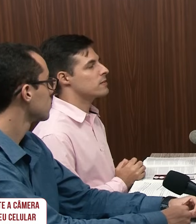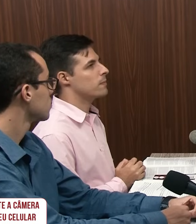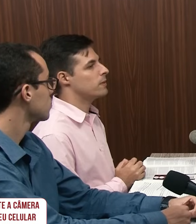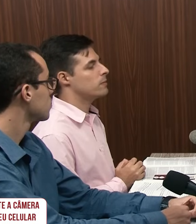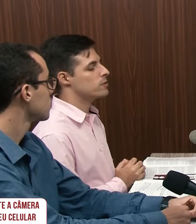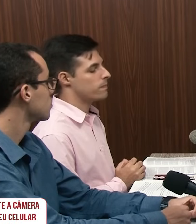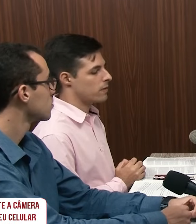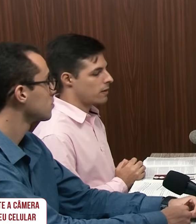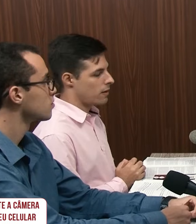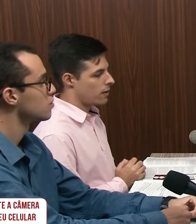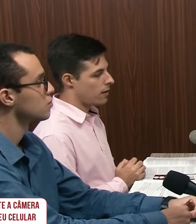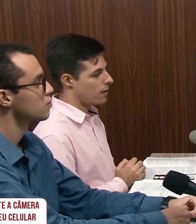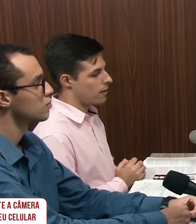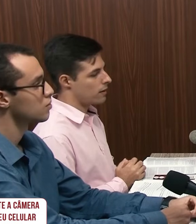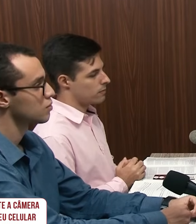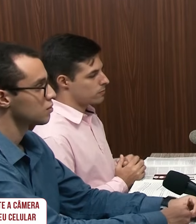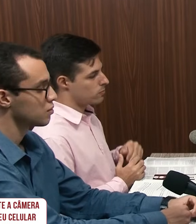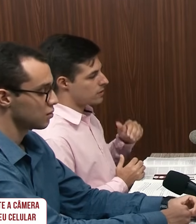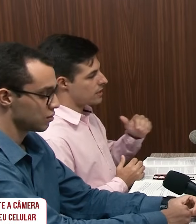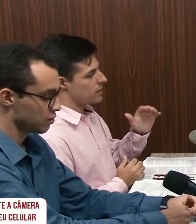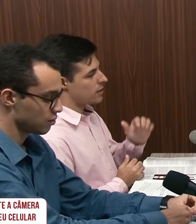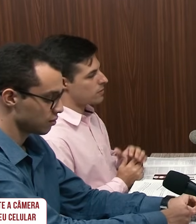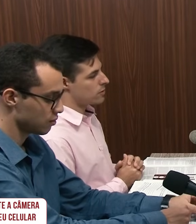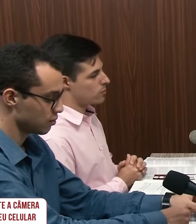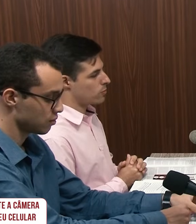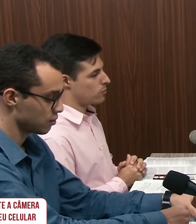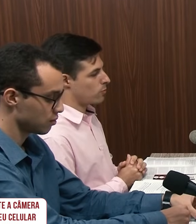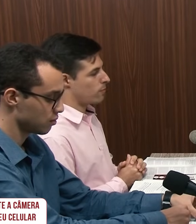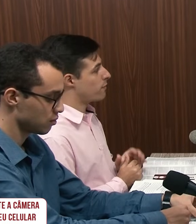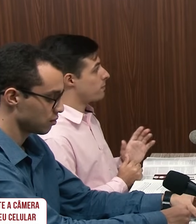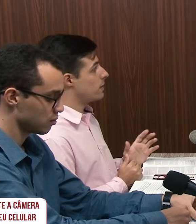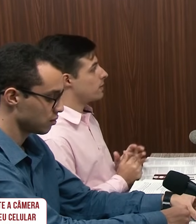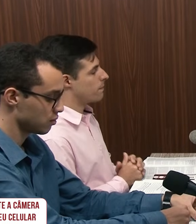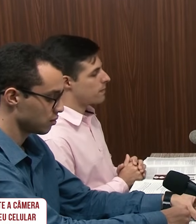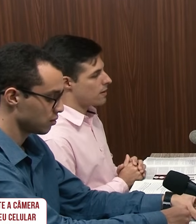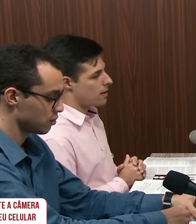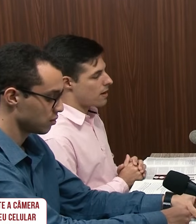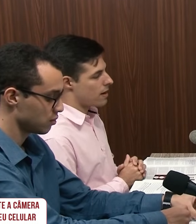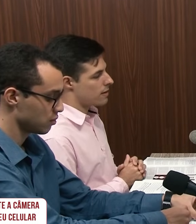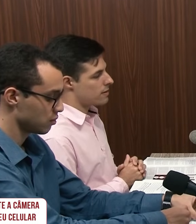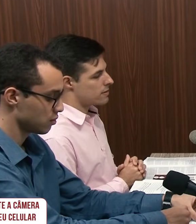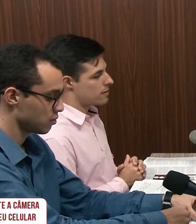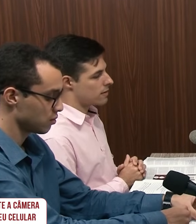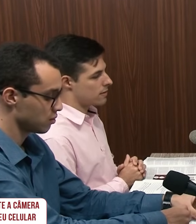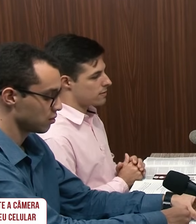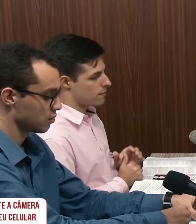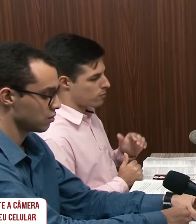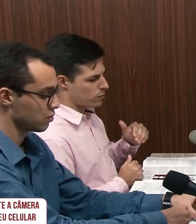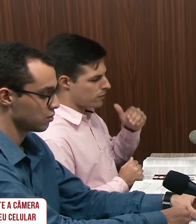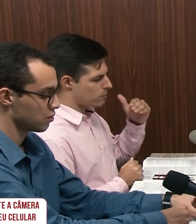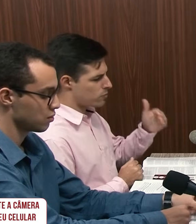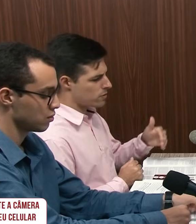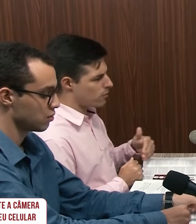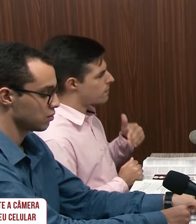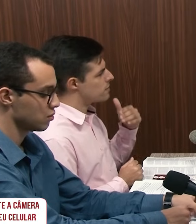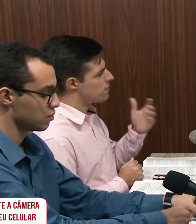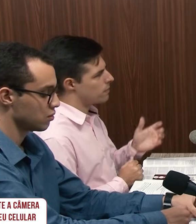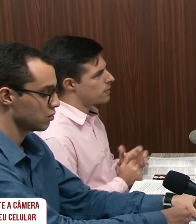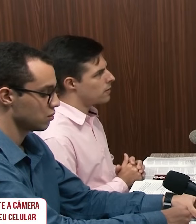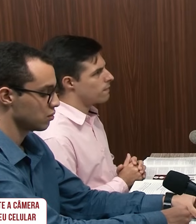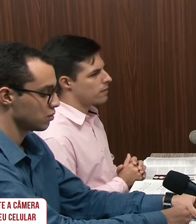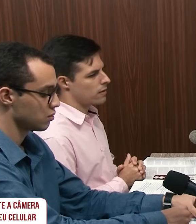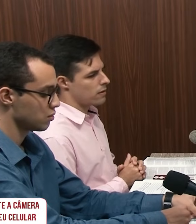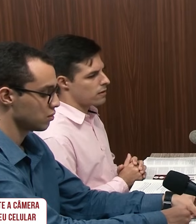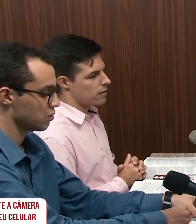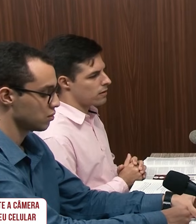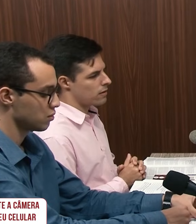nós participamos. No trajeto, a gente encontrou com uma família. Aí, nós falamos do Senhor para essa